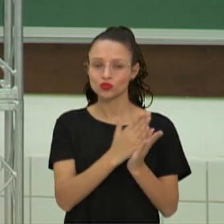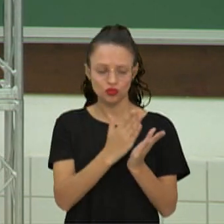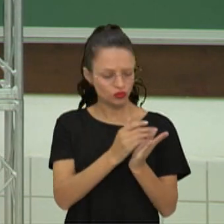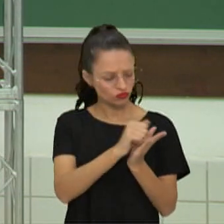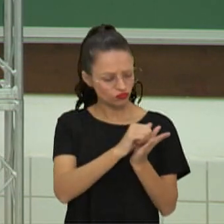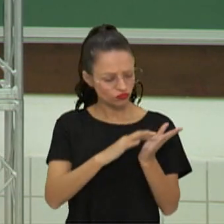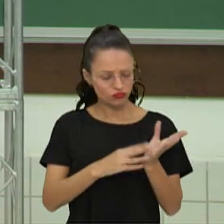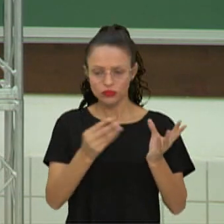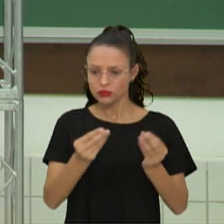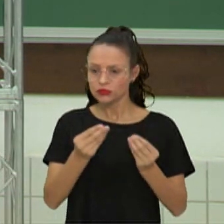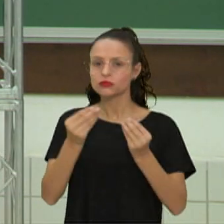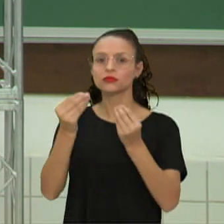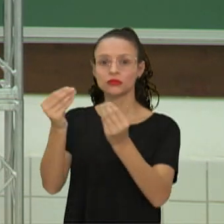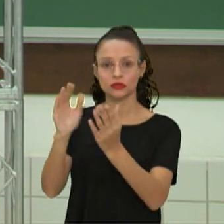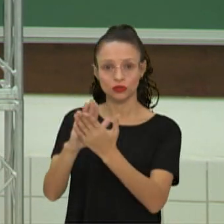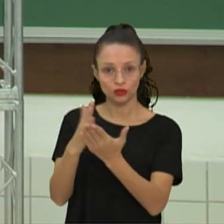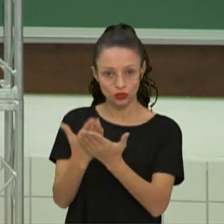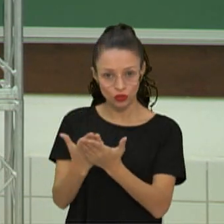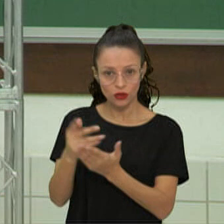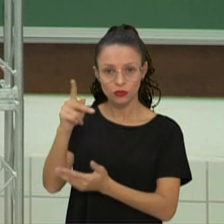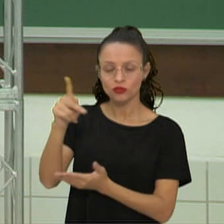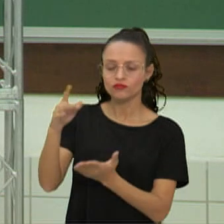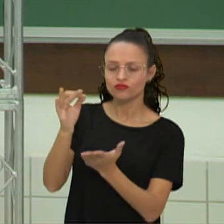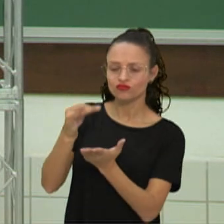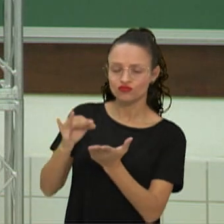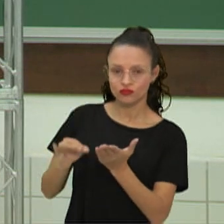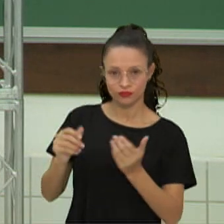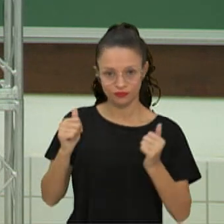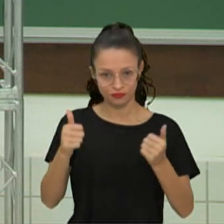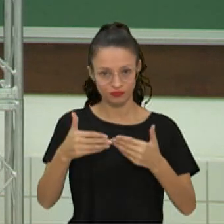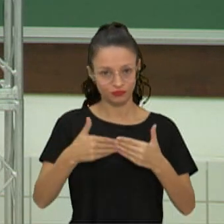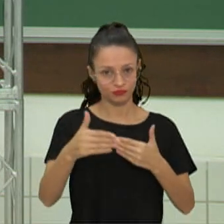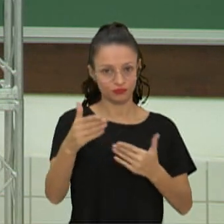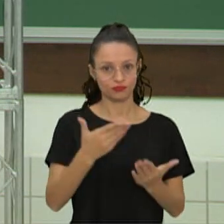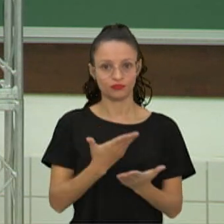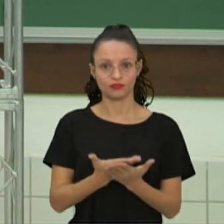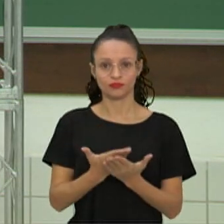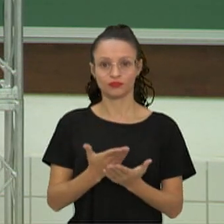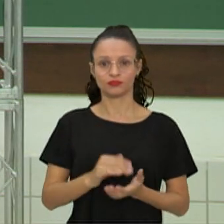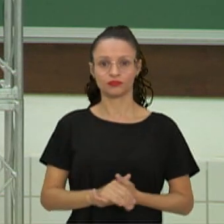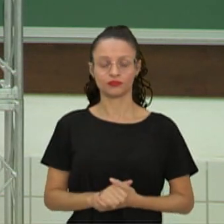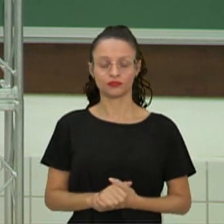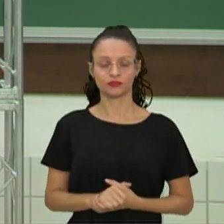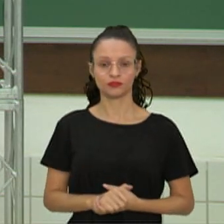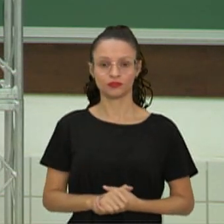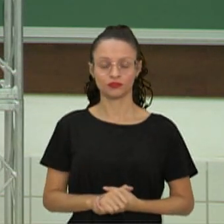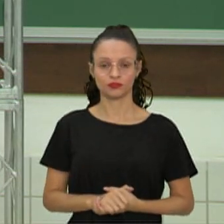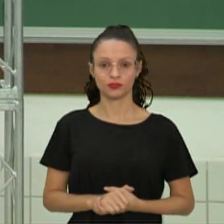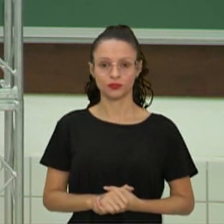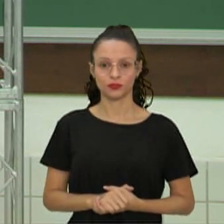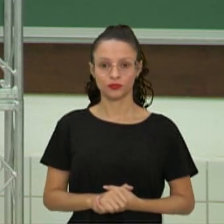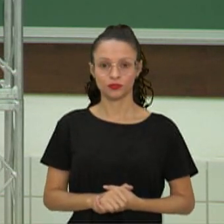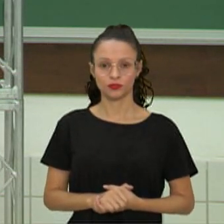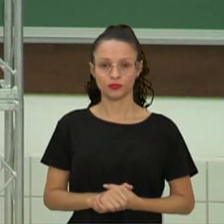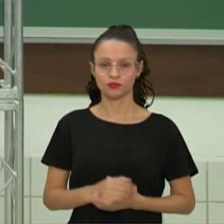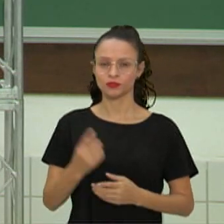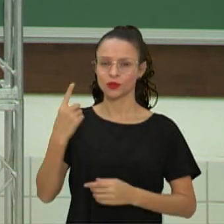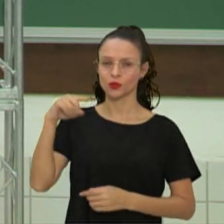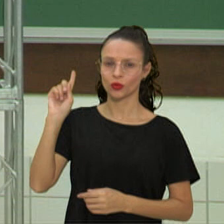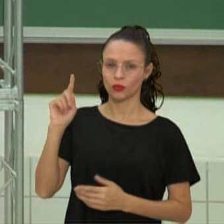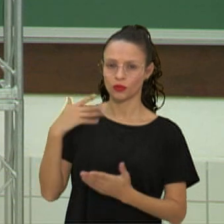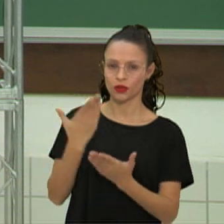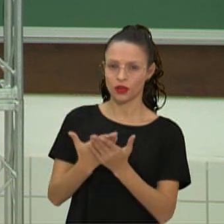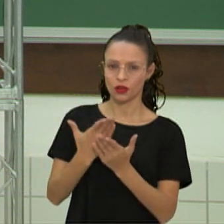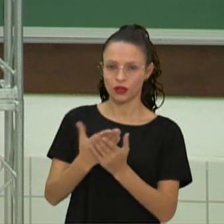para os professores fazerem a conferência, tá bom? E vamos dar início à nossa aula. O que nós vimos anteriormente? Veja